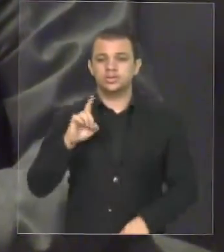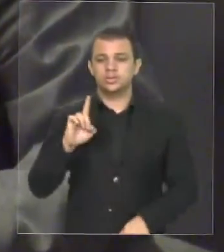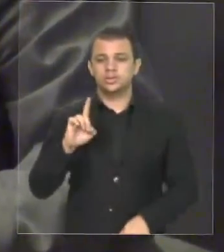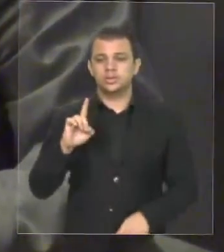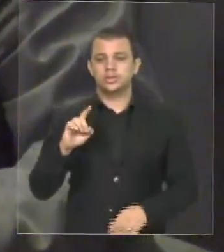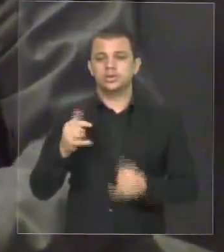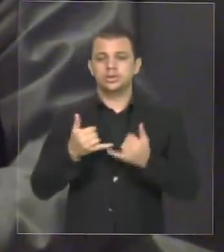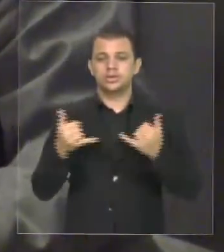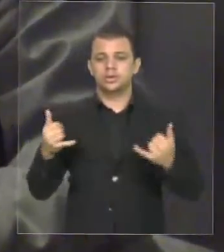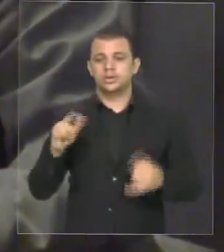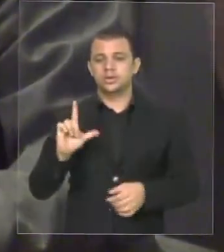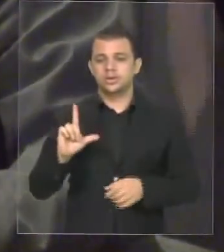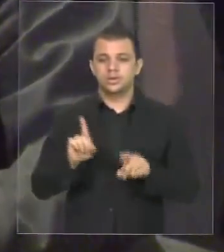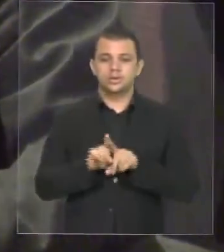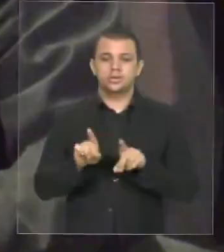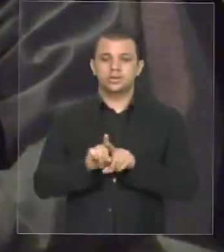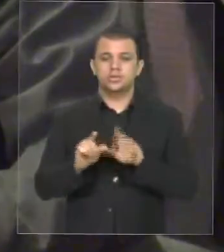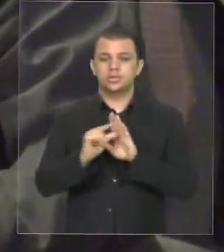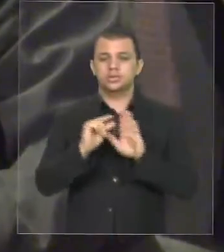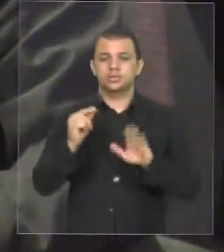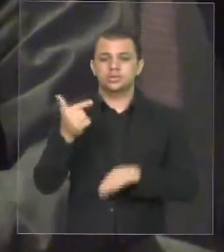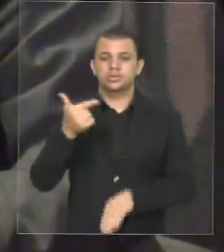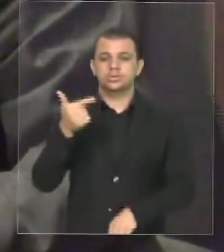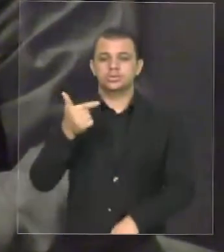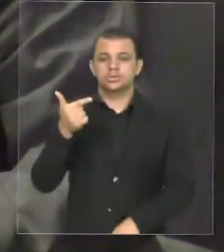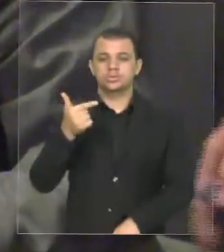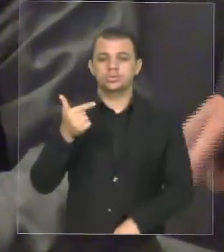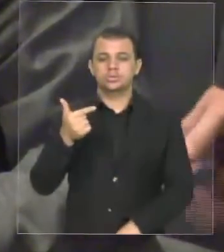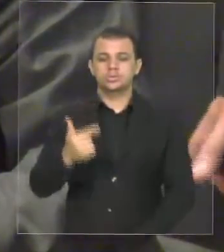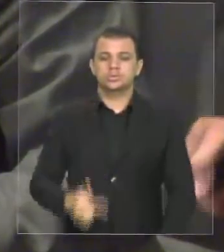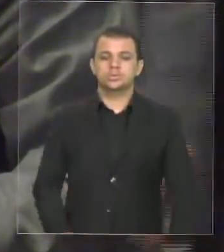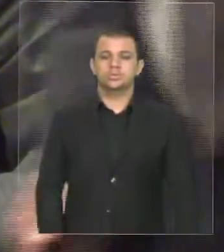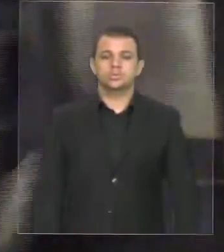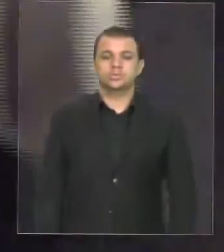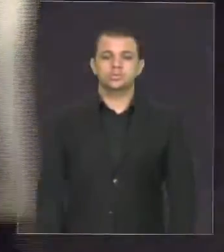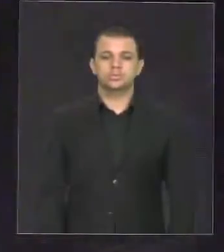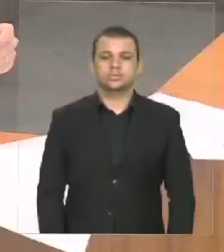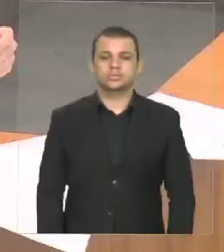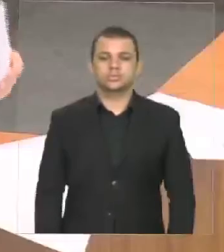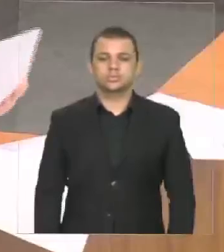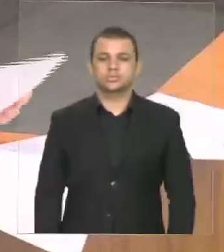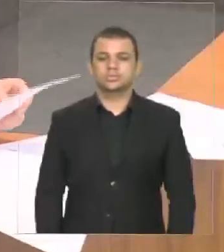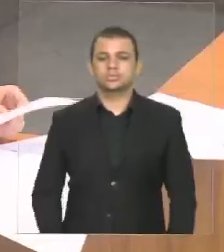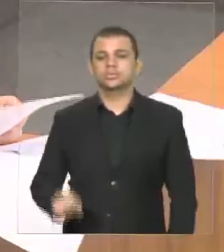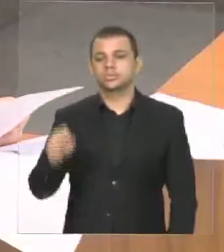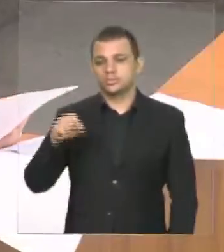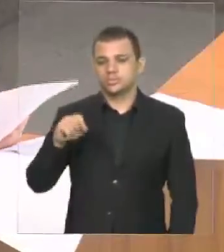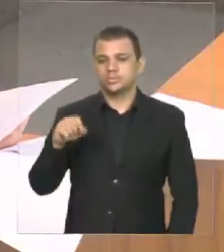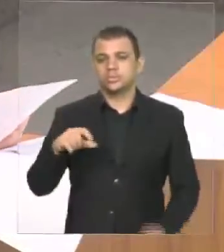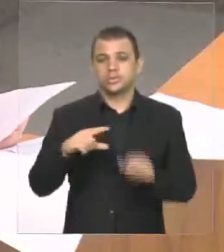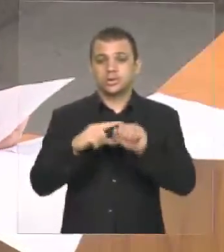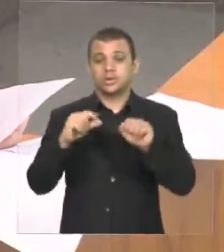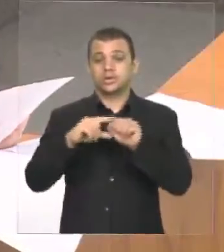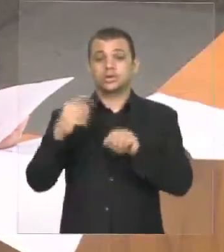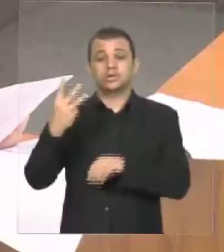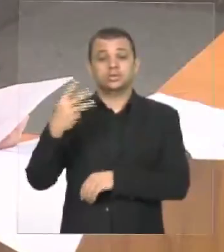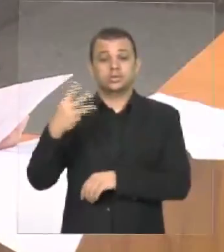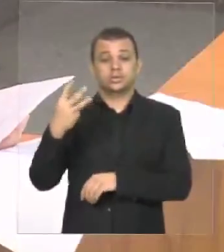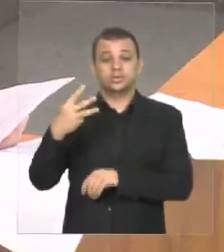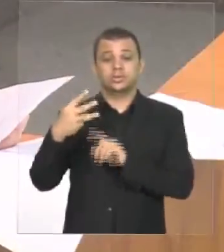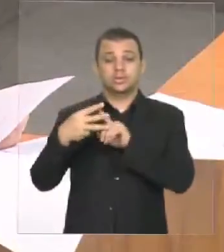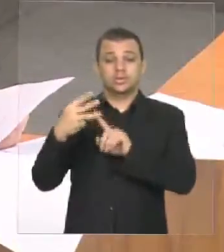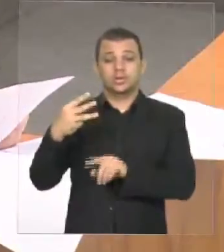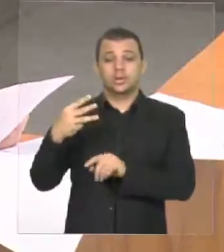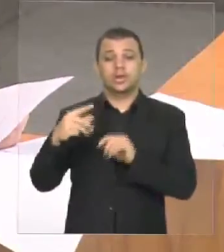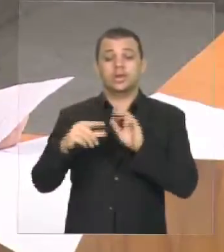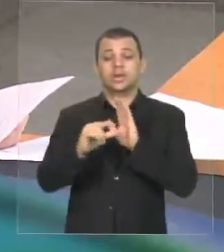do inciso 2º. Artigo 3º, deputado. Sim. O artigo 3º, deputado Rogério Cafeteira, a